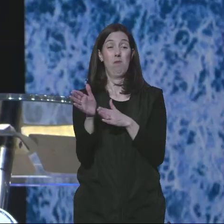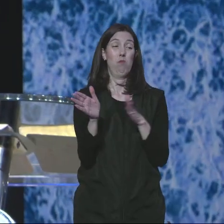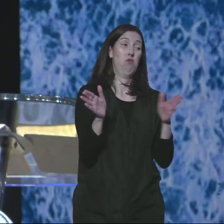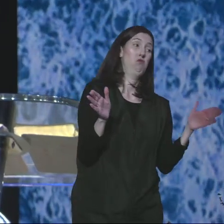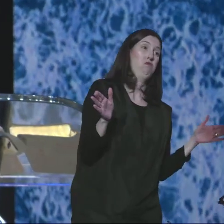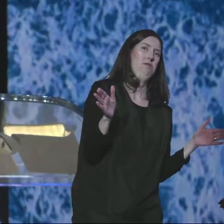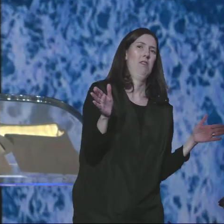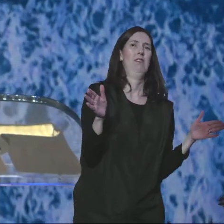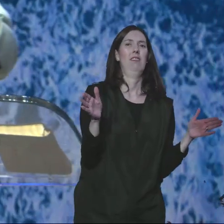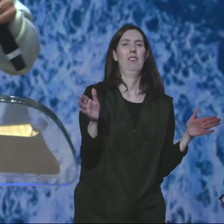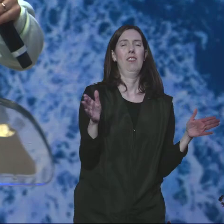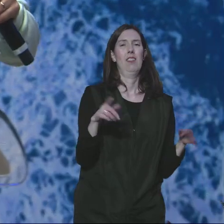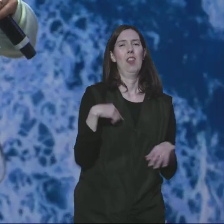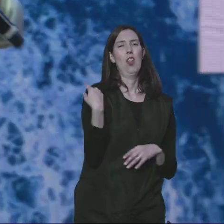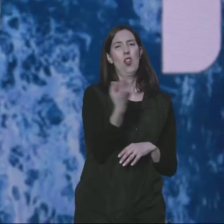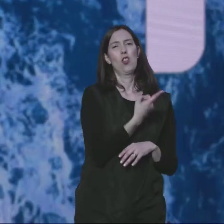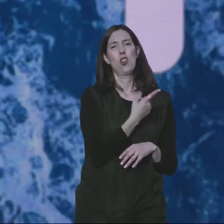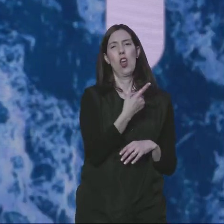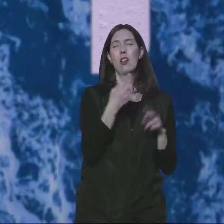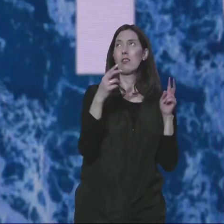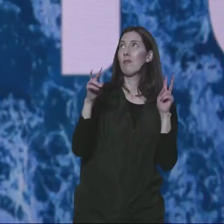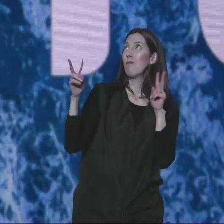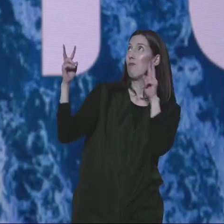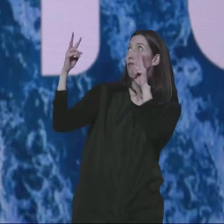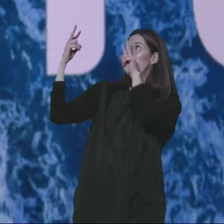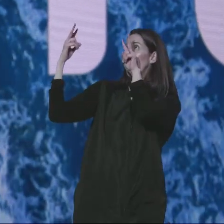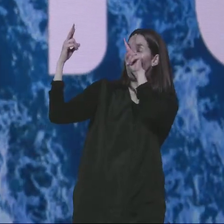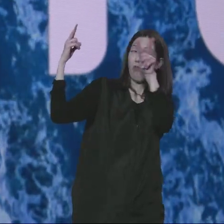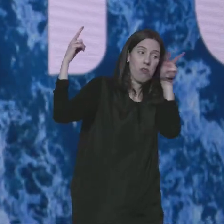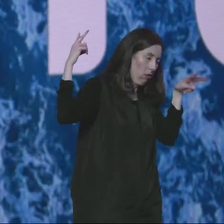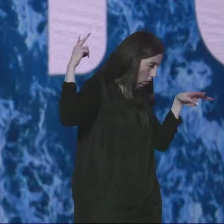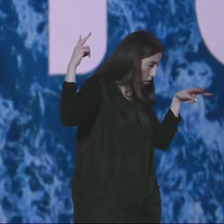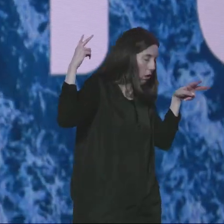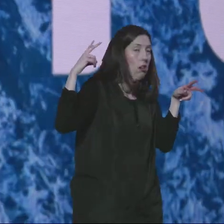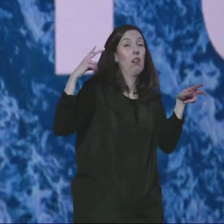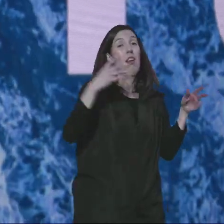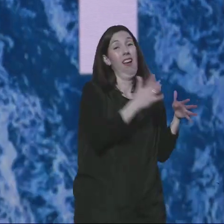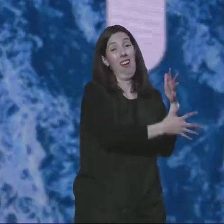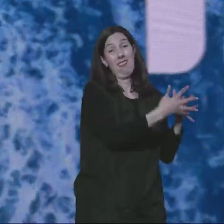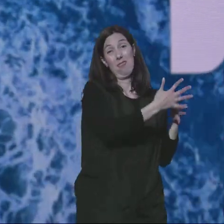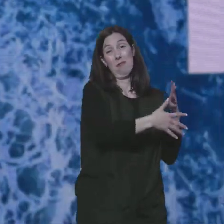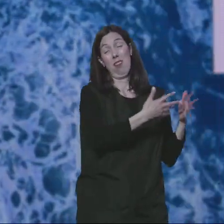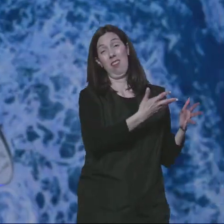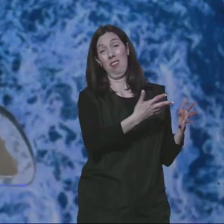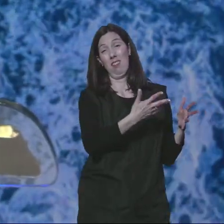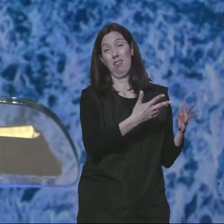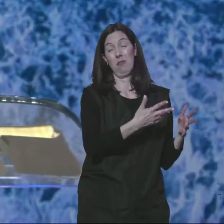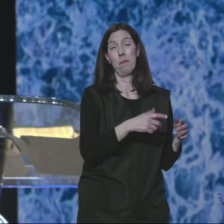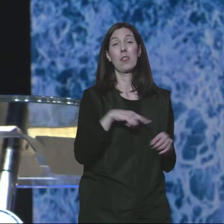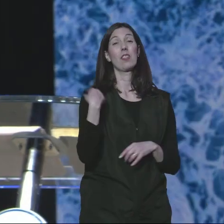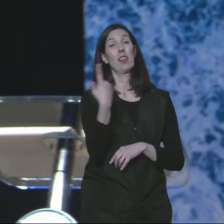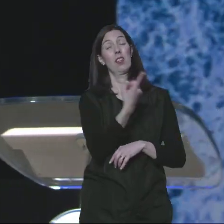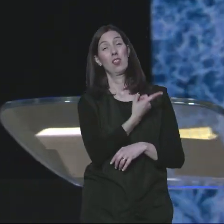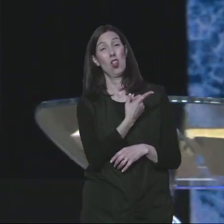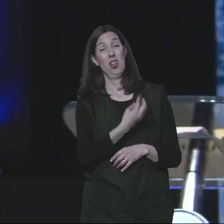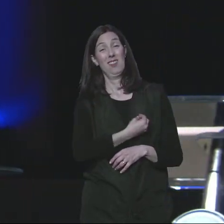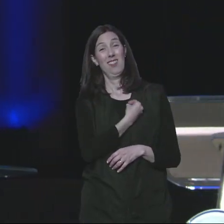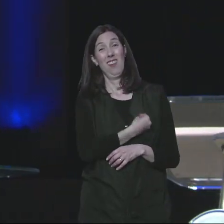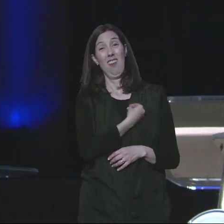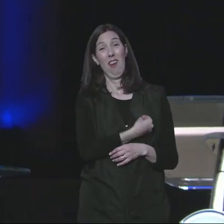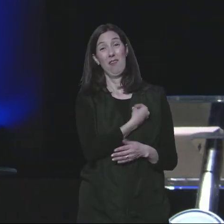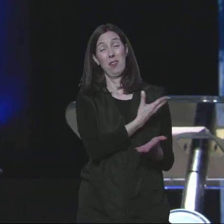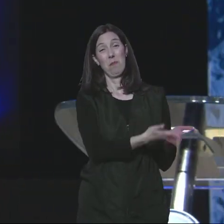a corrida, faz a gente parar de olhar para Jesus. E aí a gente acaba desperdiçando a nossa